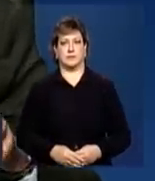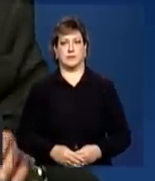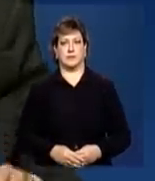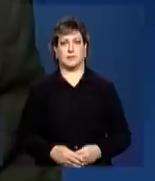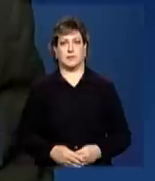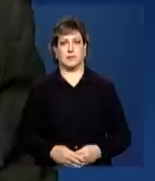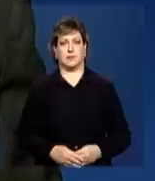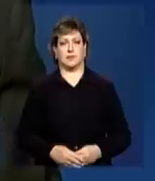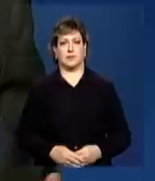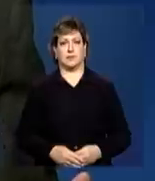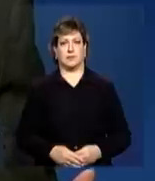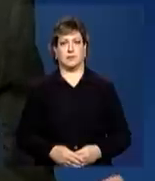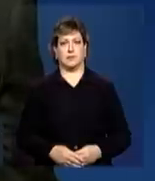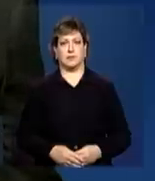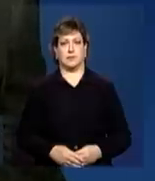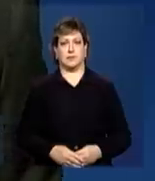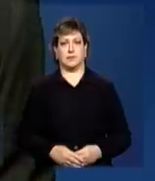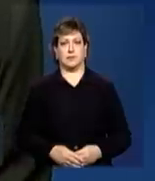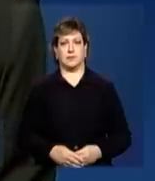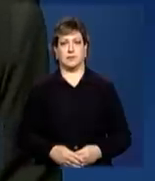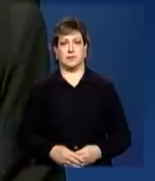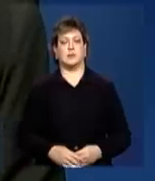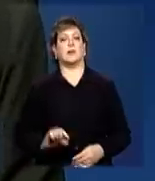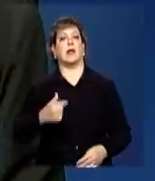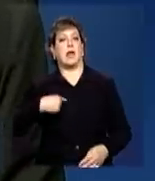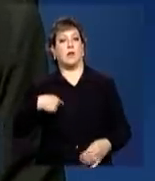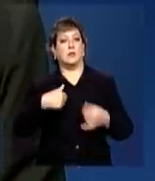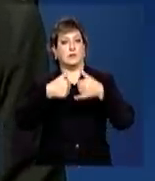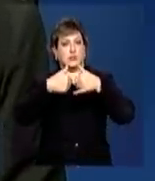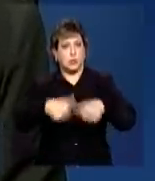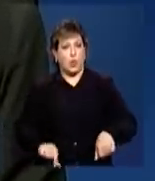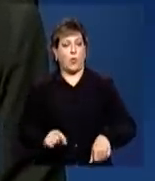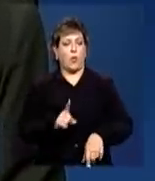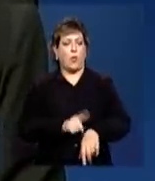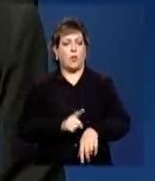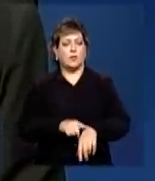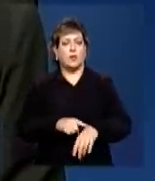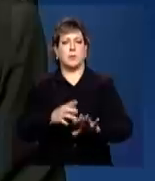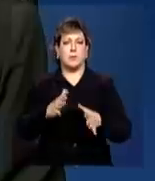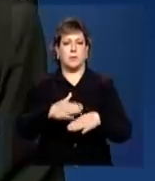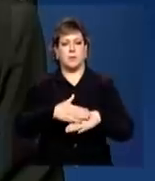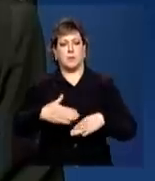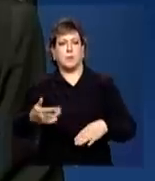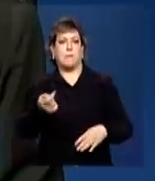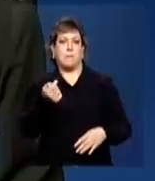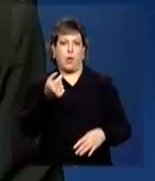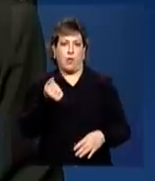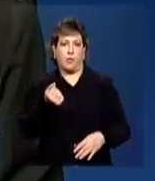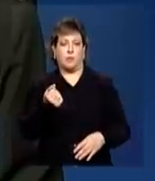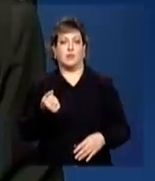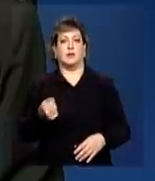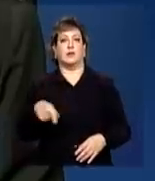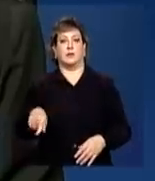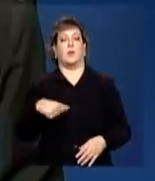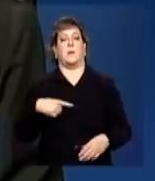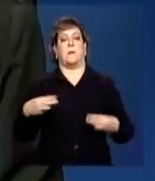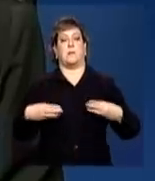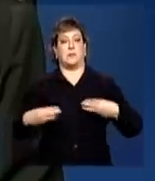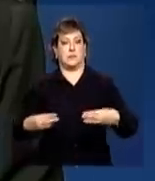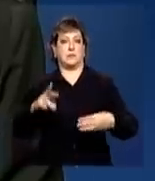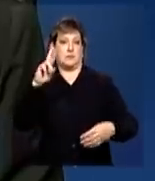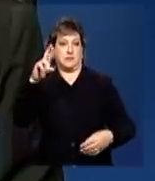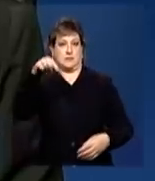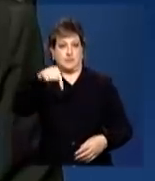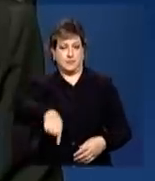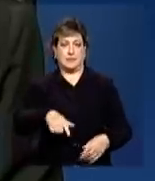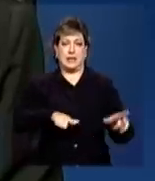eu estou há um tempo relativamente pequeno à frente dessa responsabilidade e